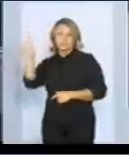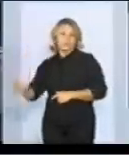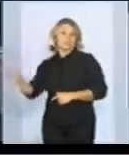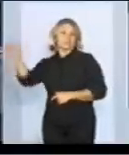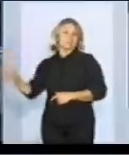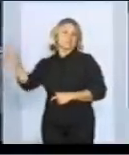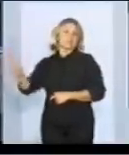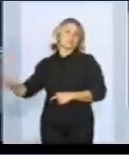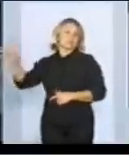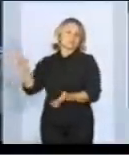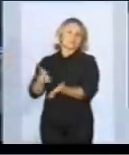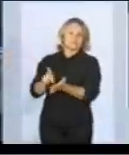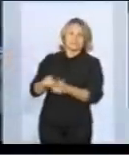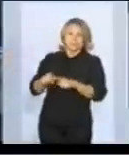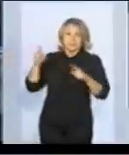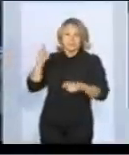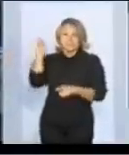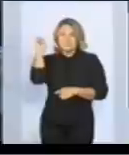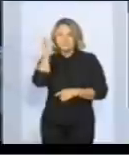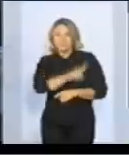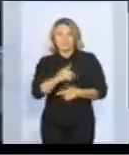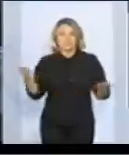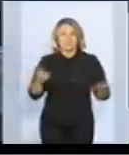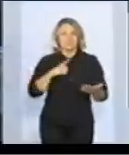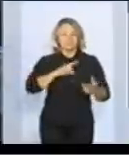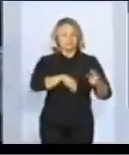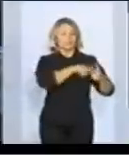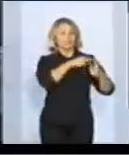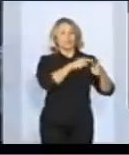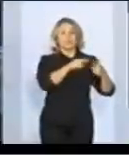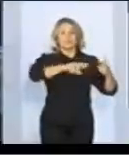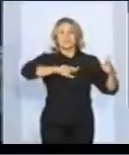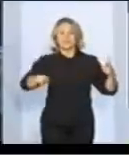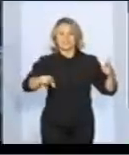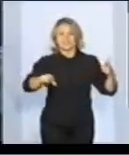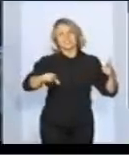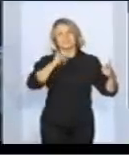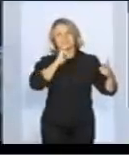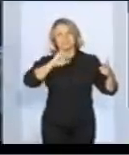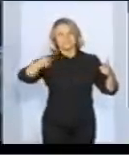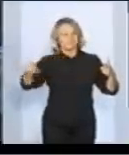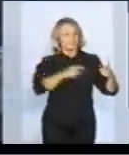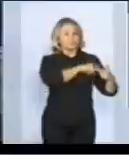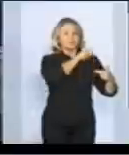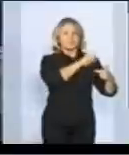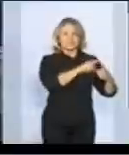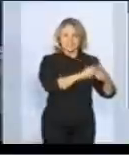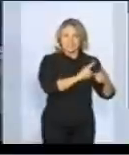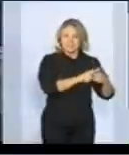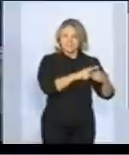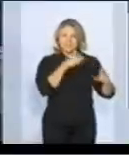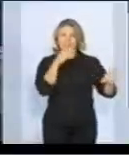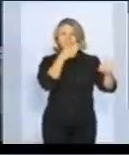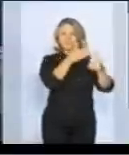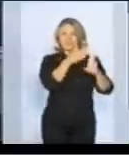contábeis. Mas, pior do que isso, são outros dois custos. O custo de oportunidade, que está diretamente relacionado ao